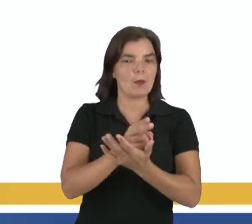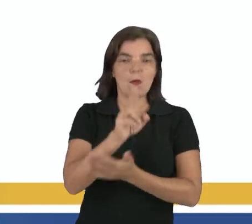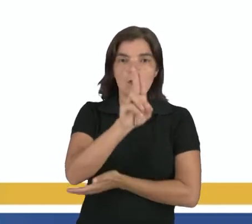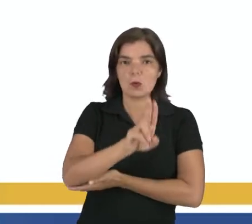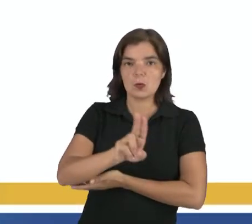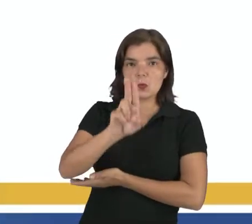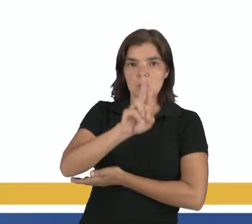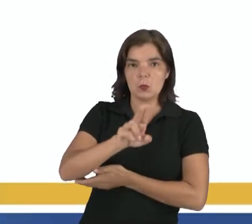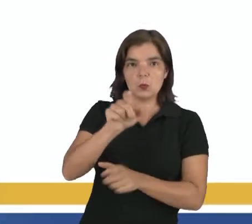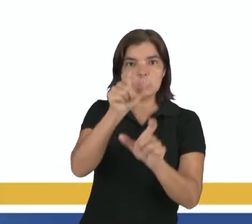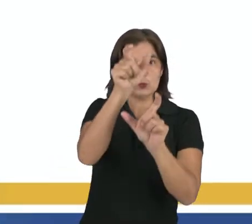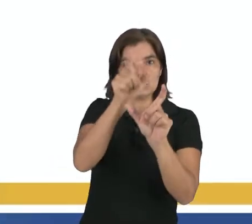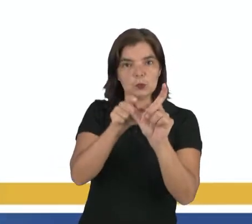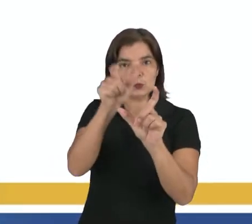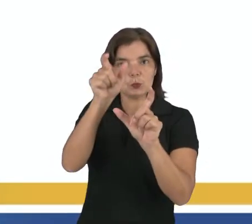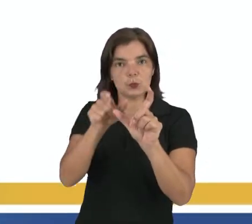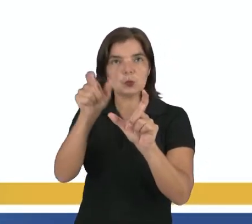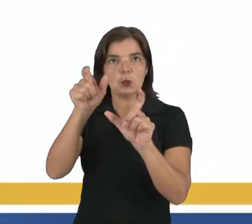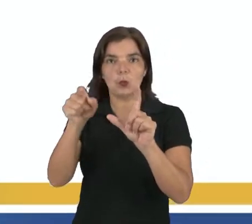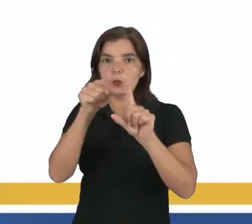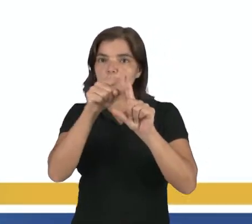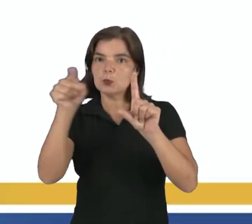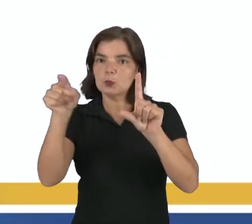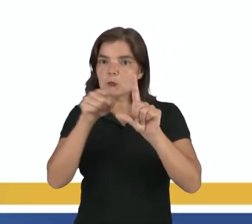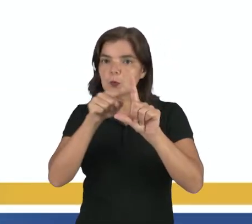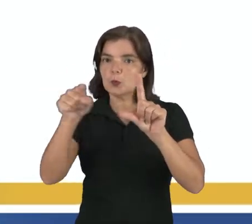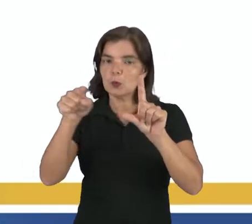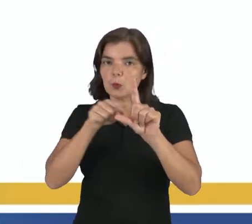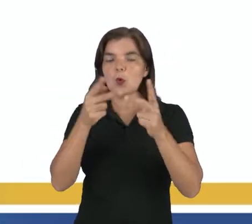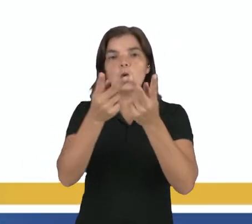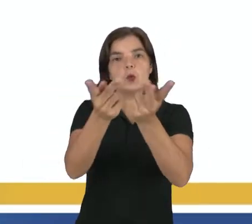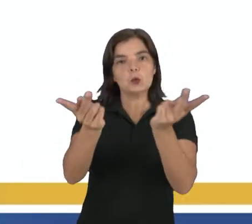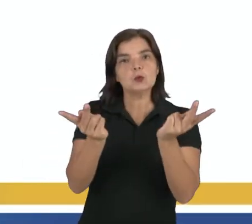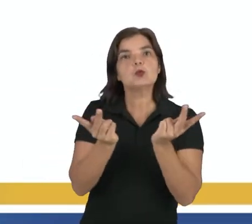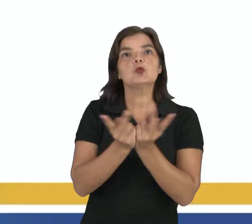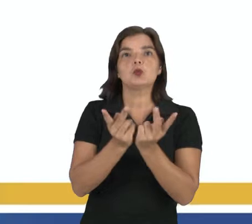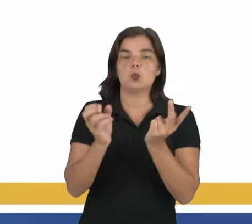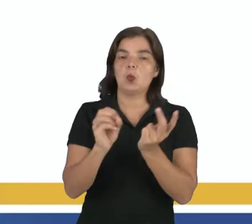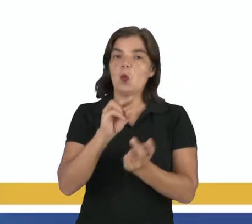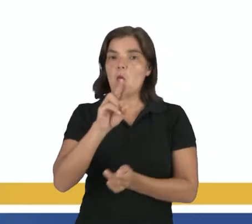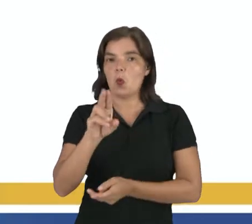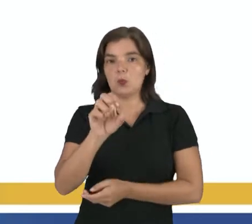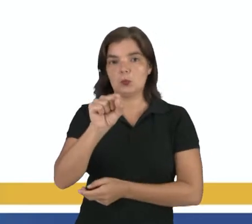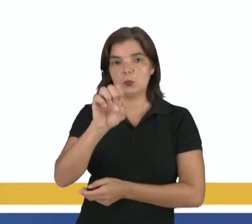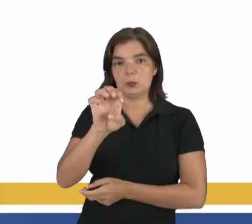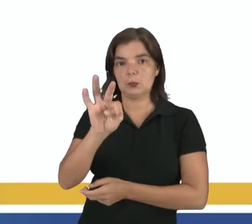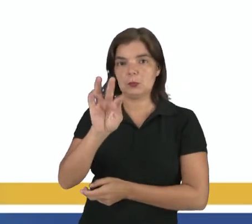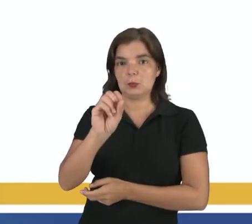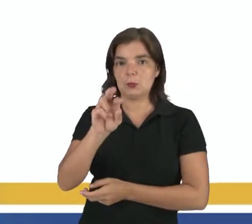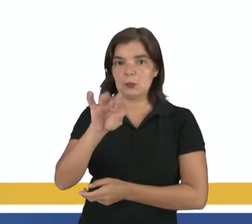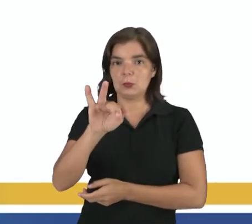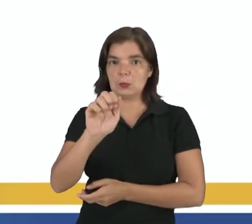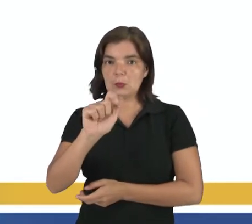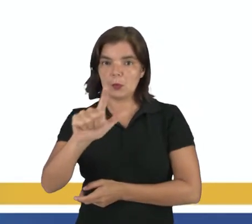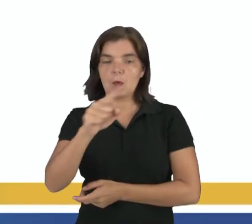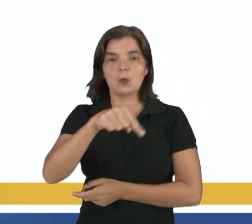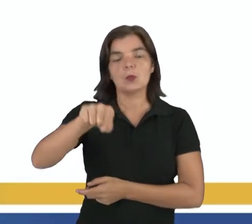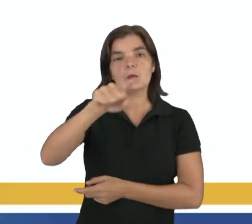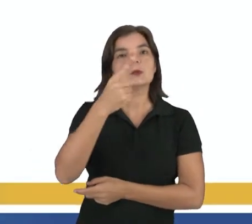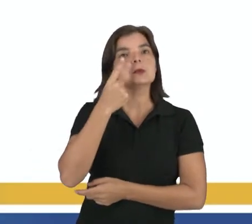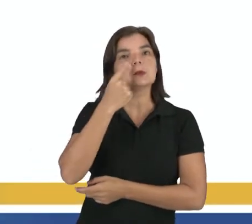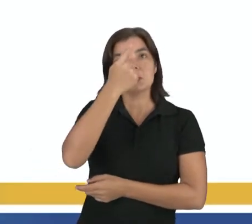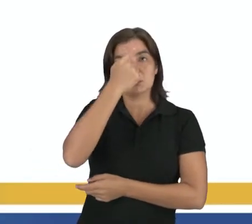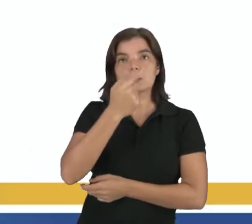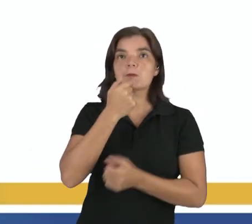mais utilizados são coluna, o de linha, o de pizza ou o setorial. E aí, como vocês veem